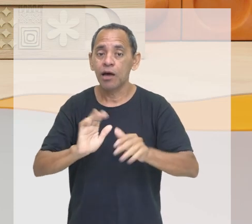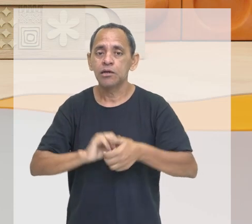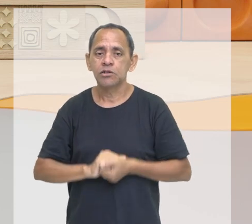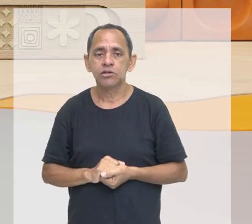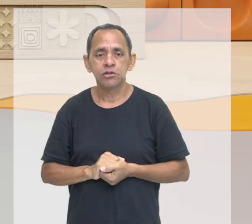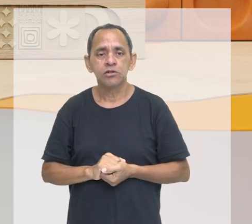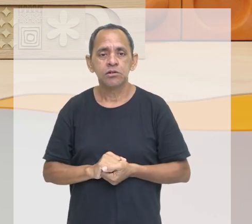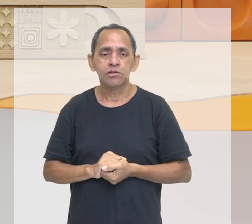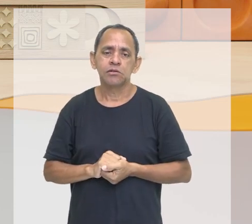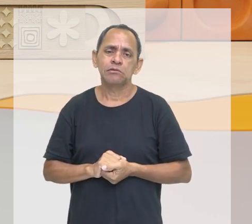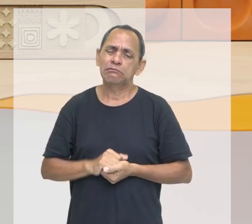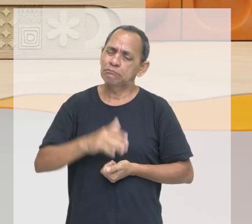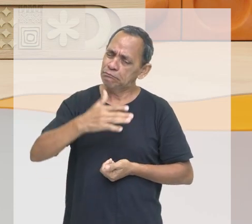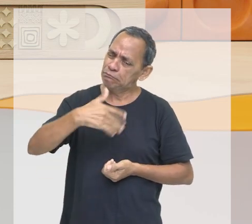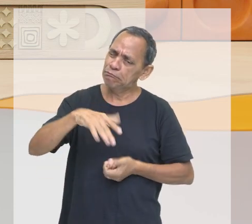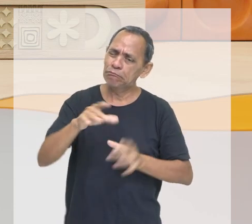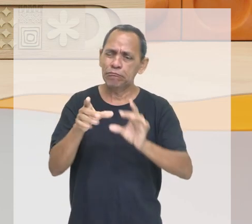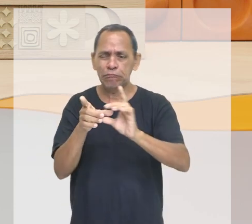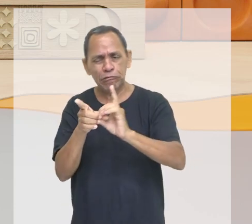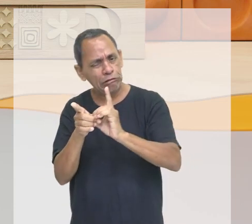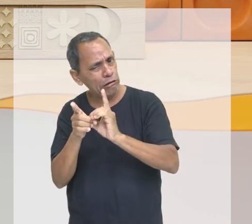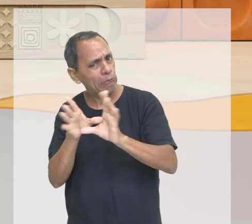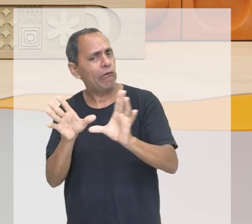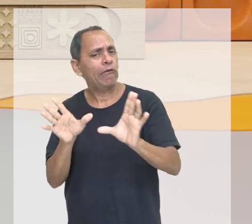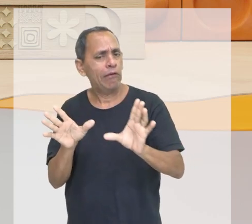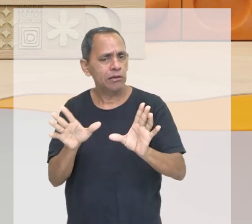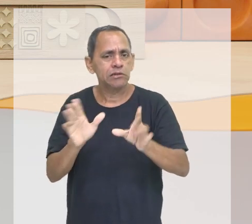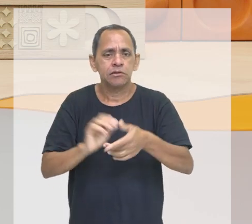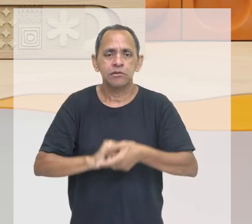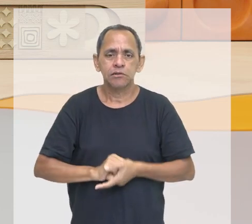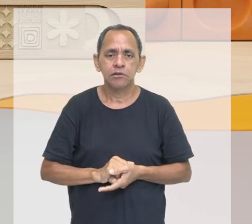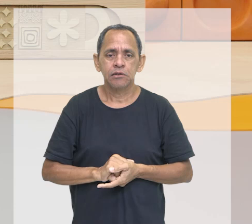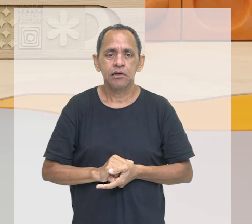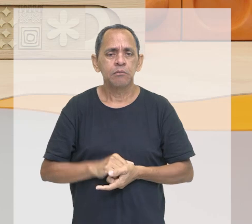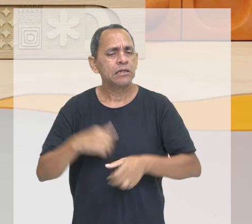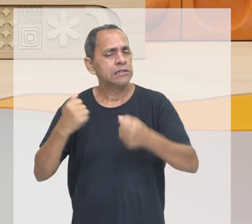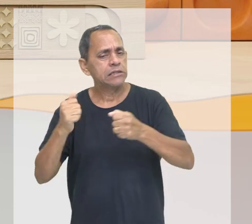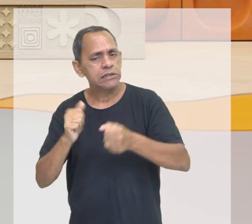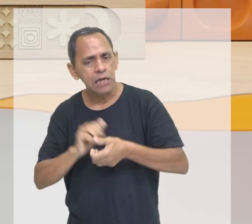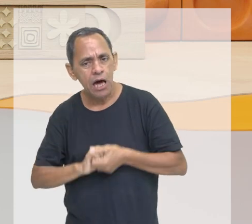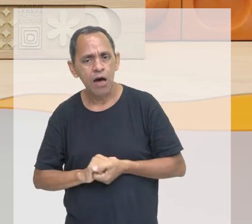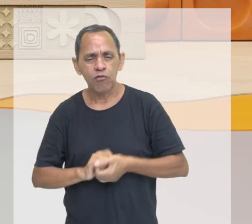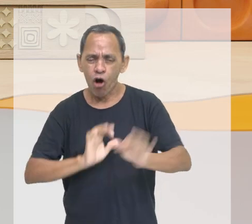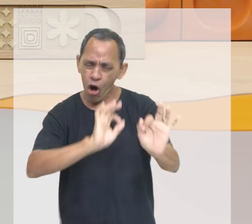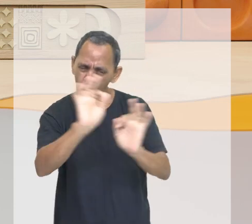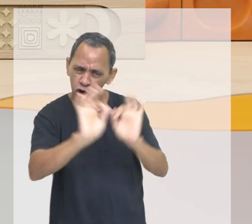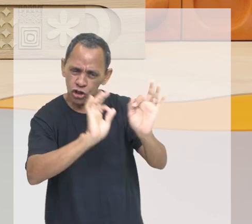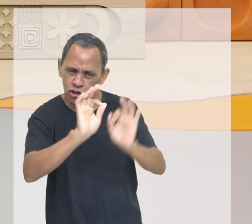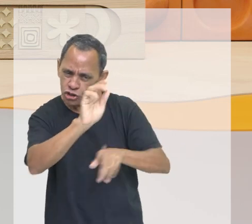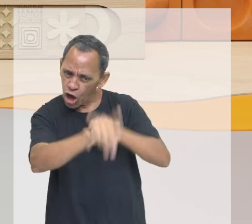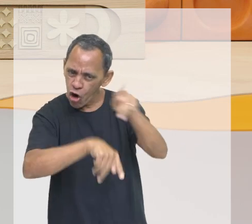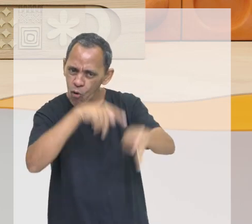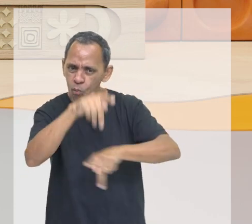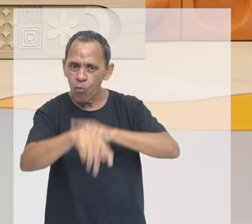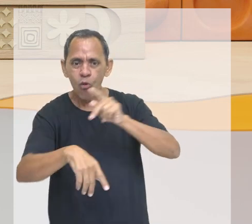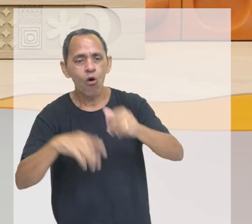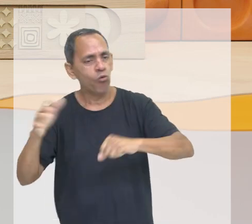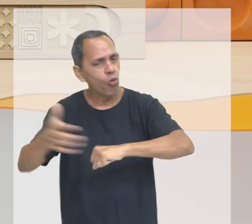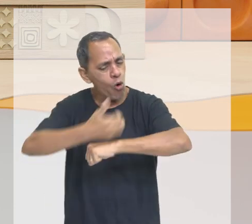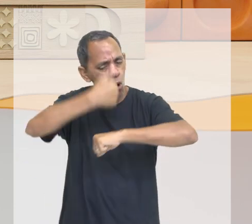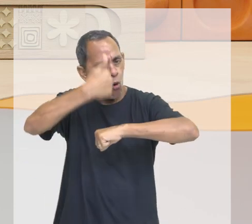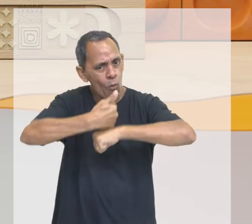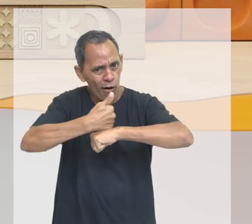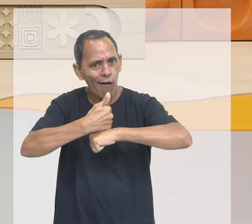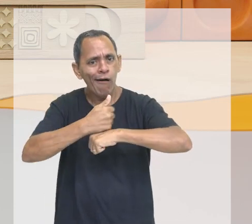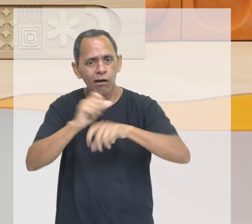via democrata, tá, gente? Eles diziam que era necessário eles mobilizarem o povo nas eleições e tomarem o poder com base